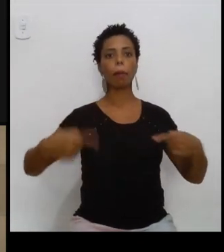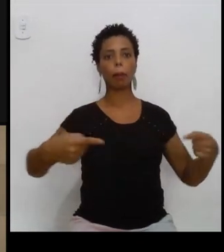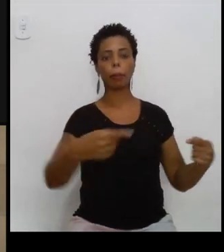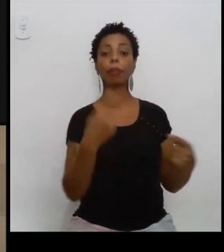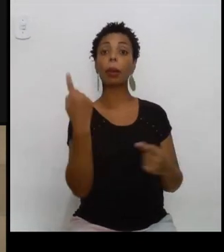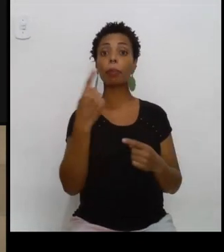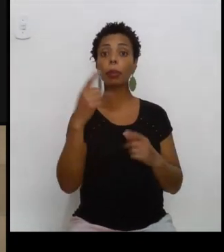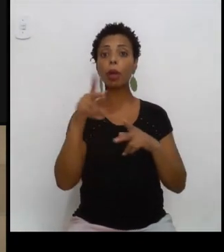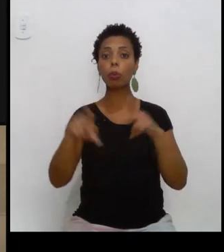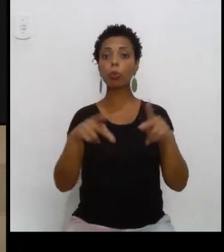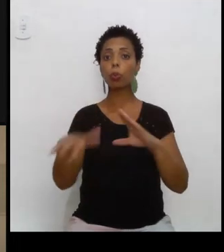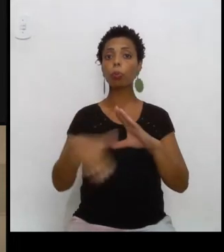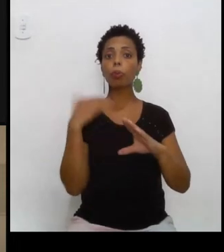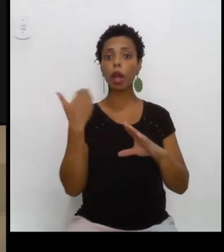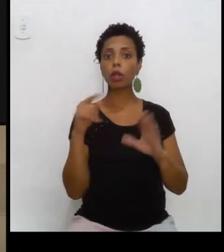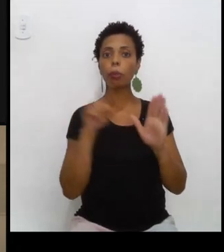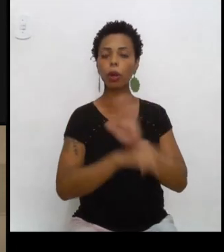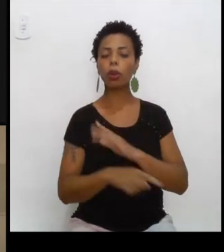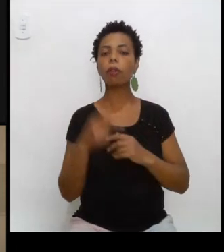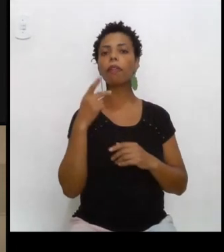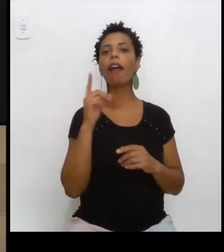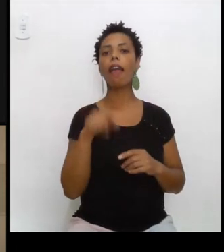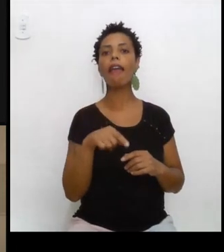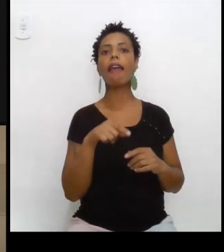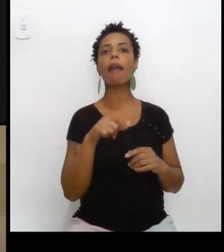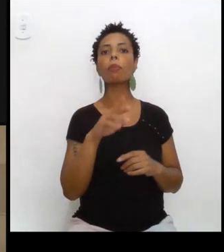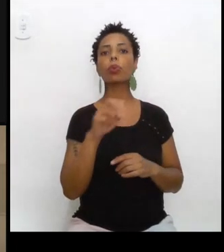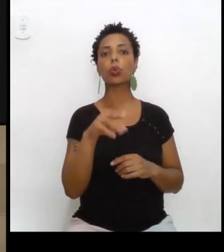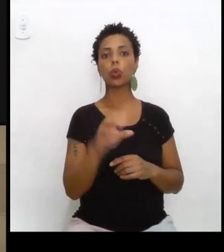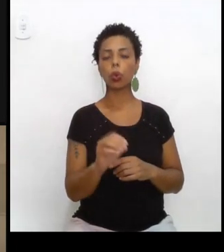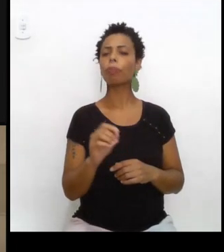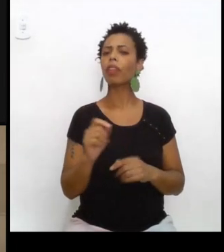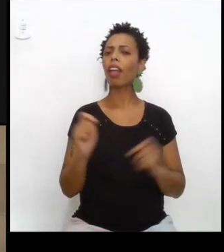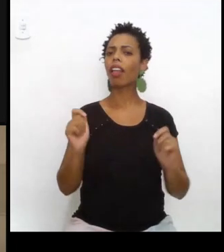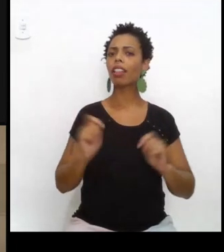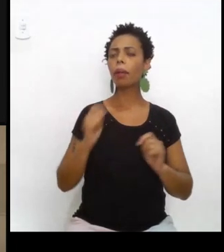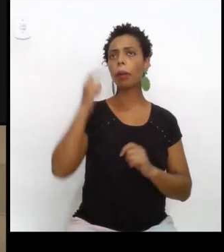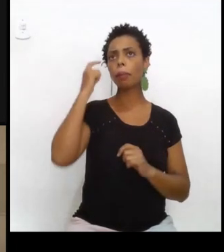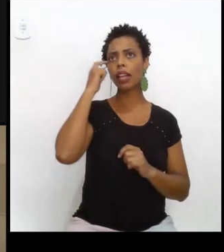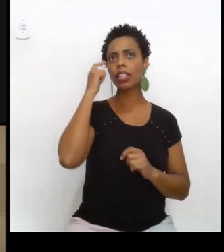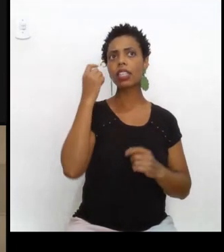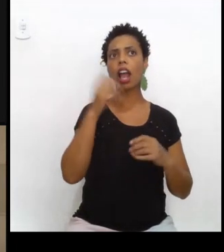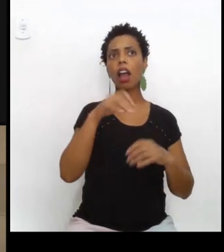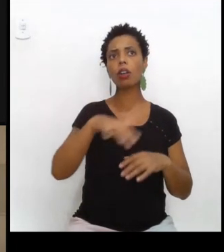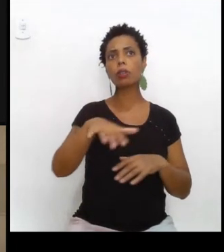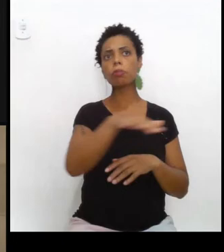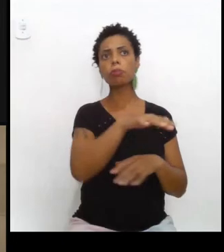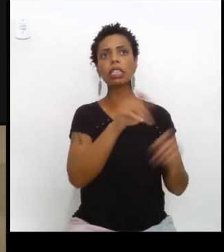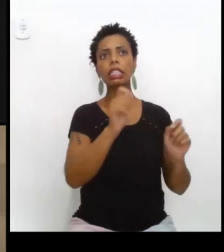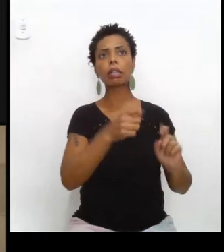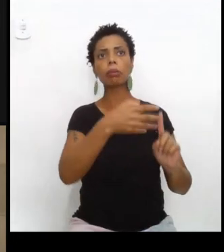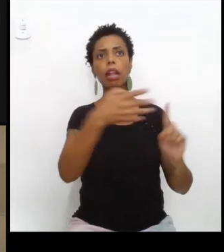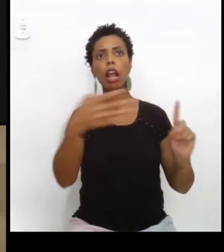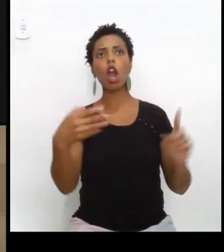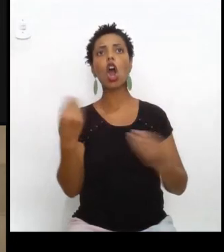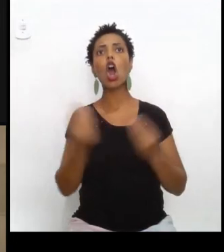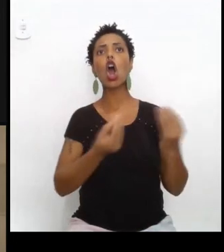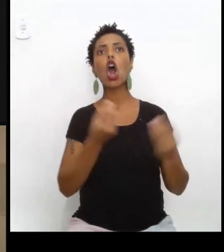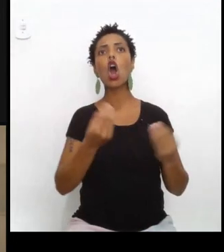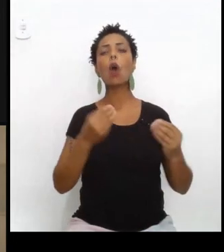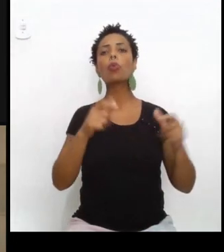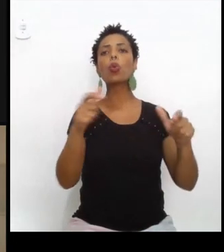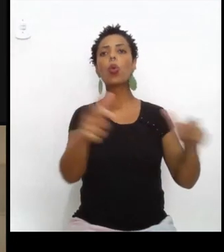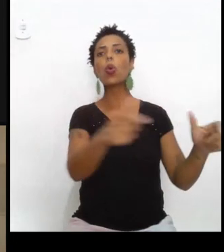pensarmos em territórios LGBT e Quais formas os espaços físicos tem agenciado os aos corpos corpos